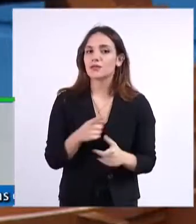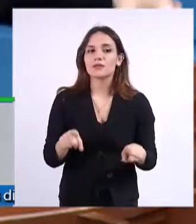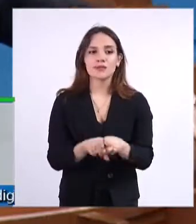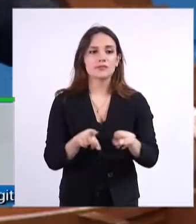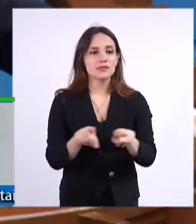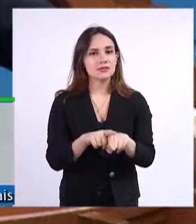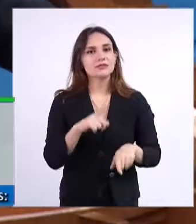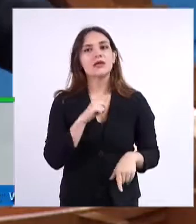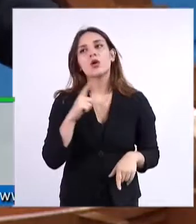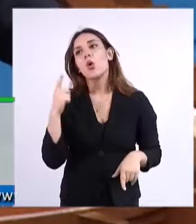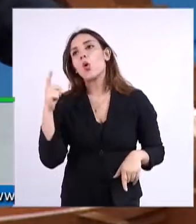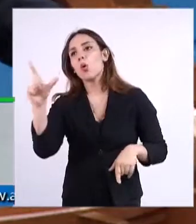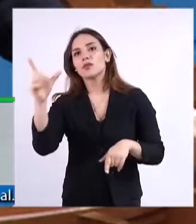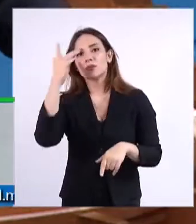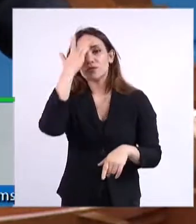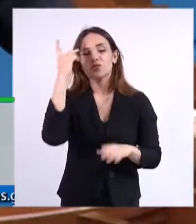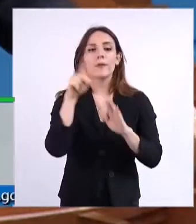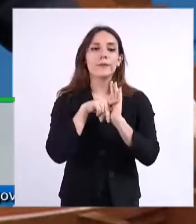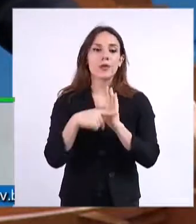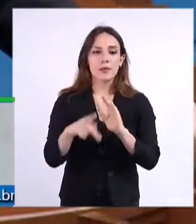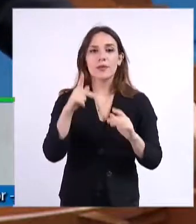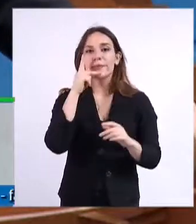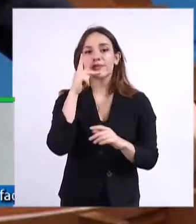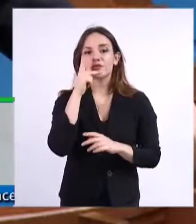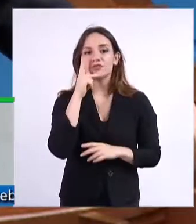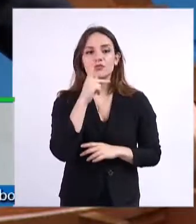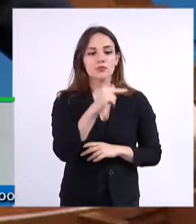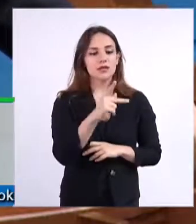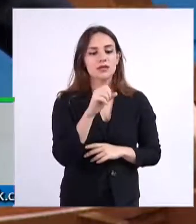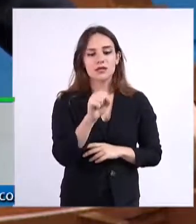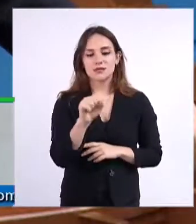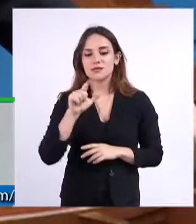envolvendo outros membros do PSL